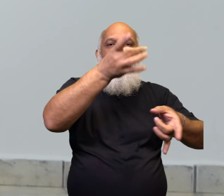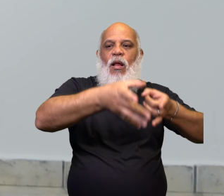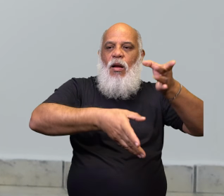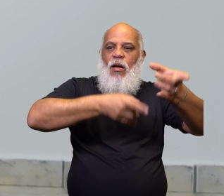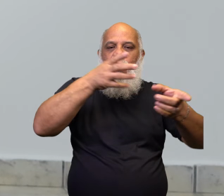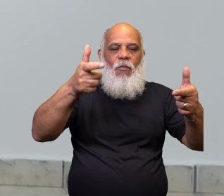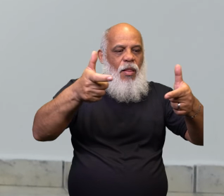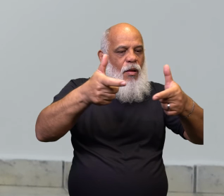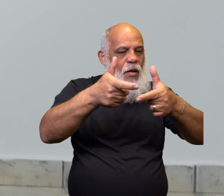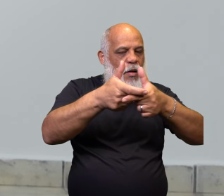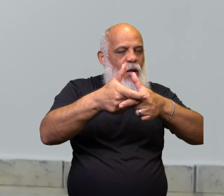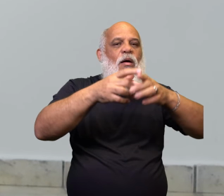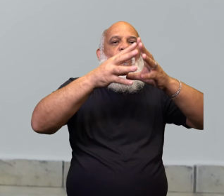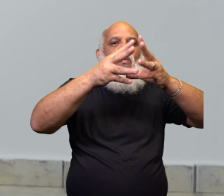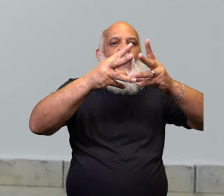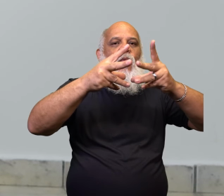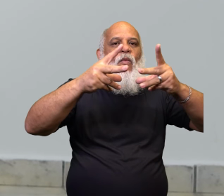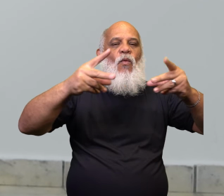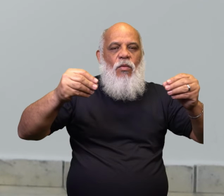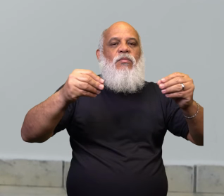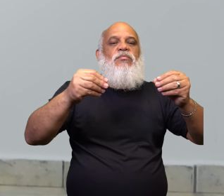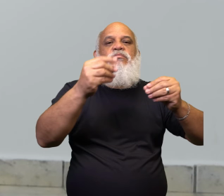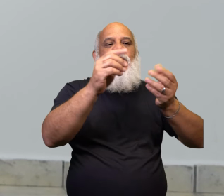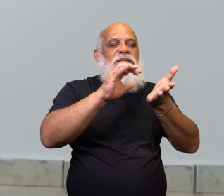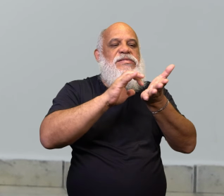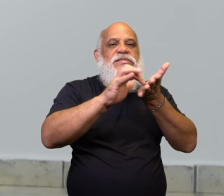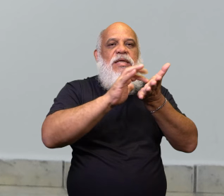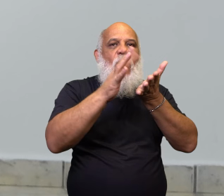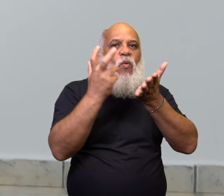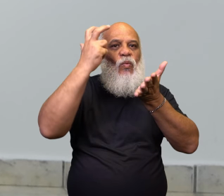mundo foi. Não tivemos mais apoio dentro da nossa cidade.